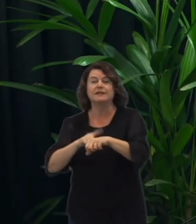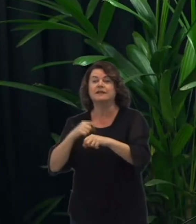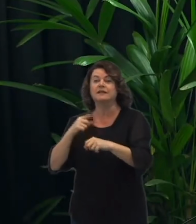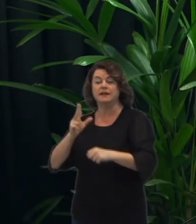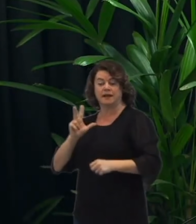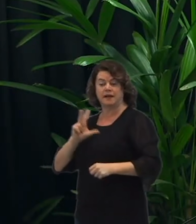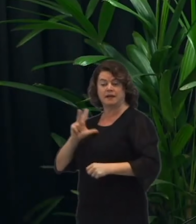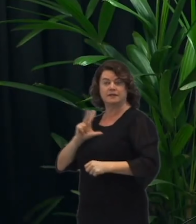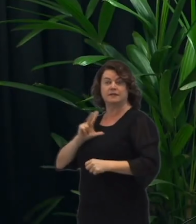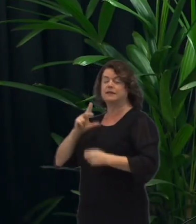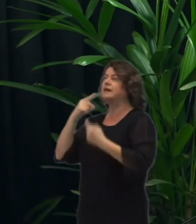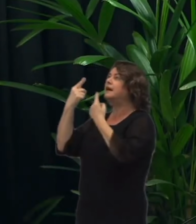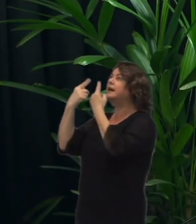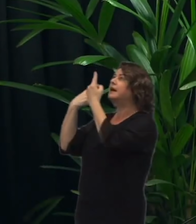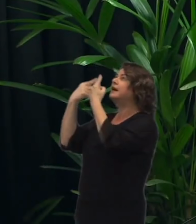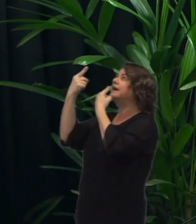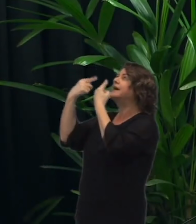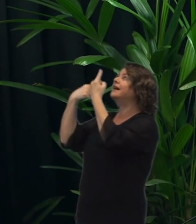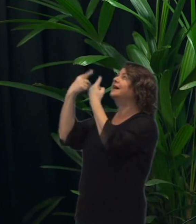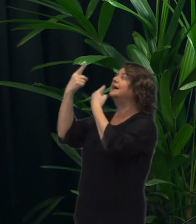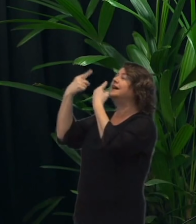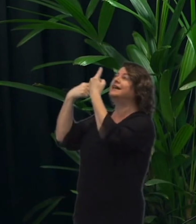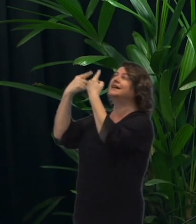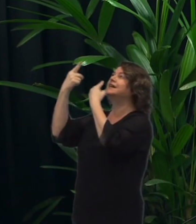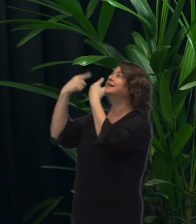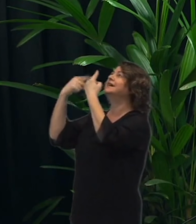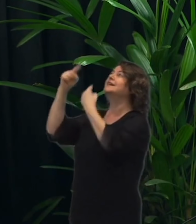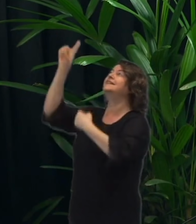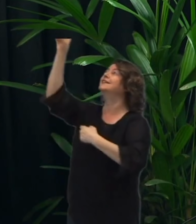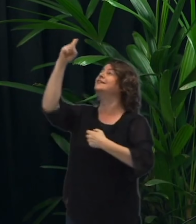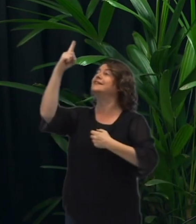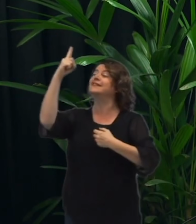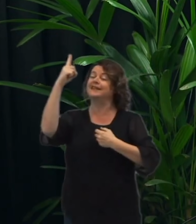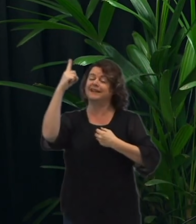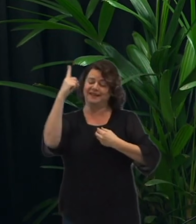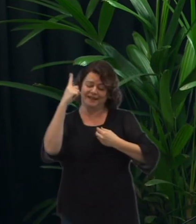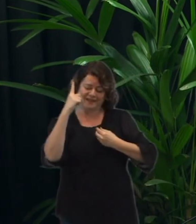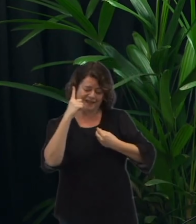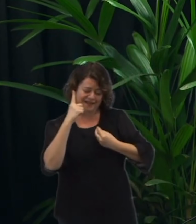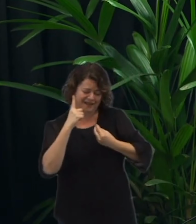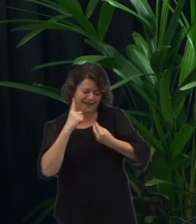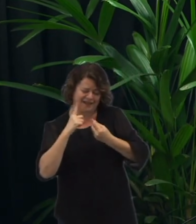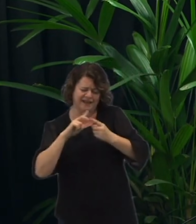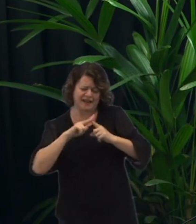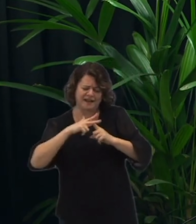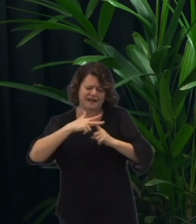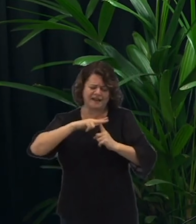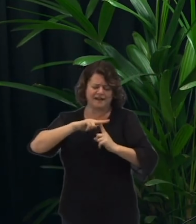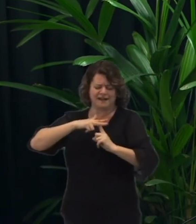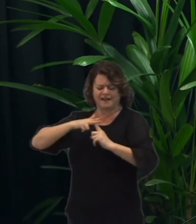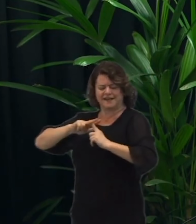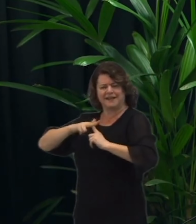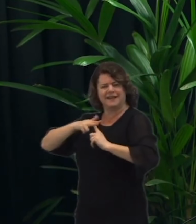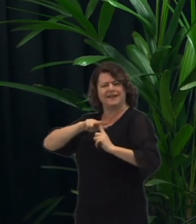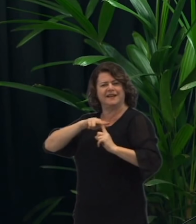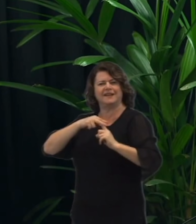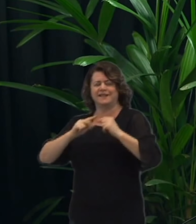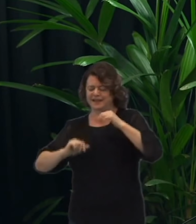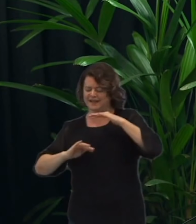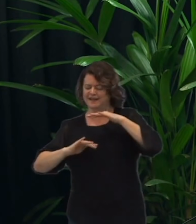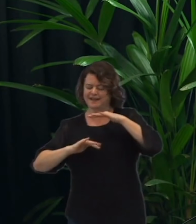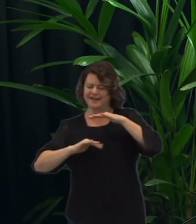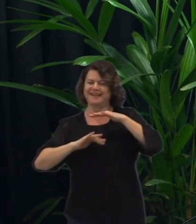a sós com Deus, para que Deus vá moldando no seu coração essa característica, esse